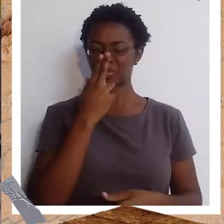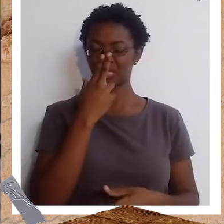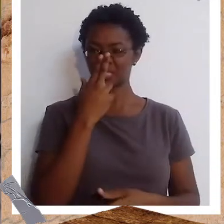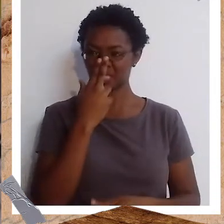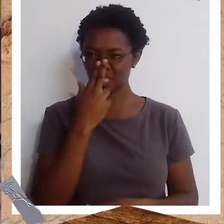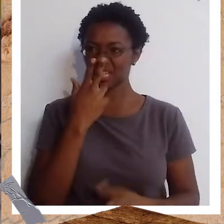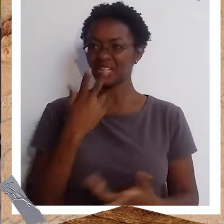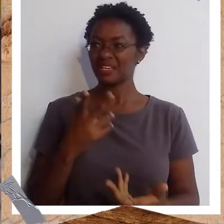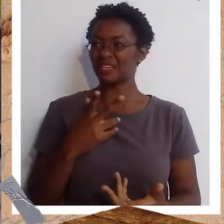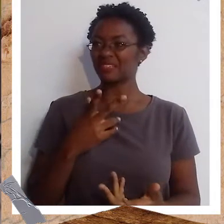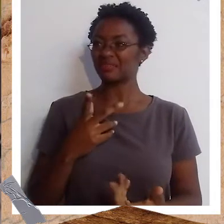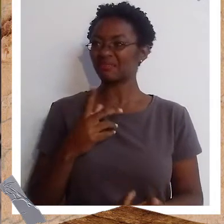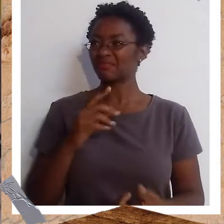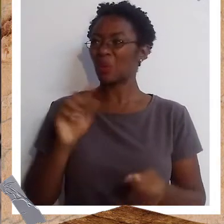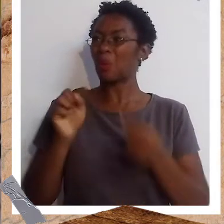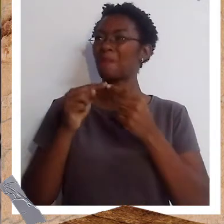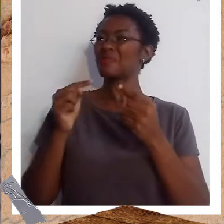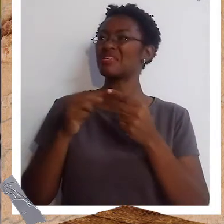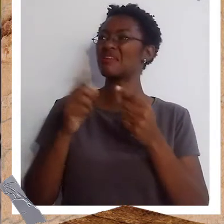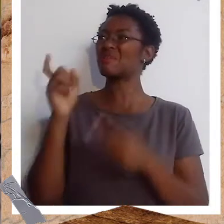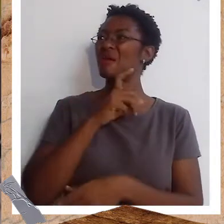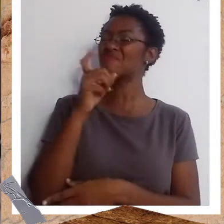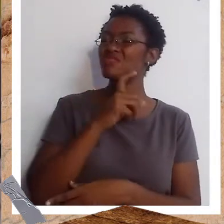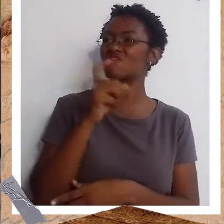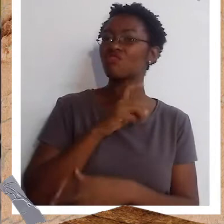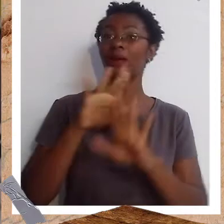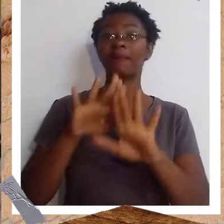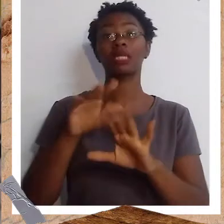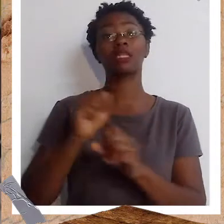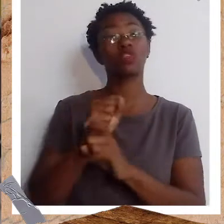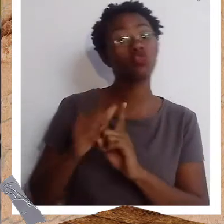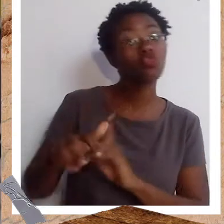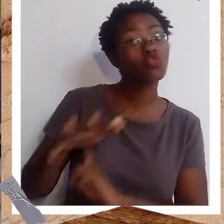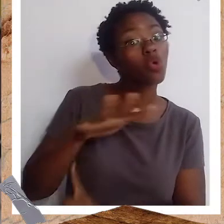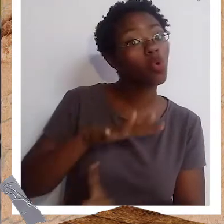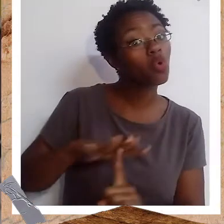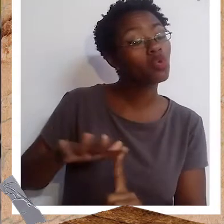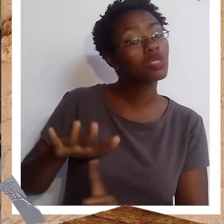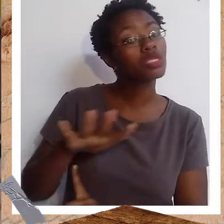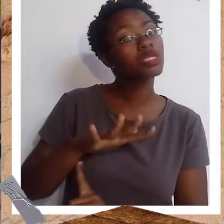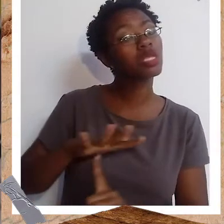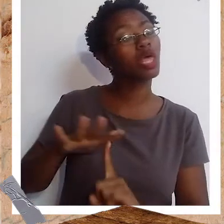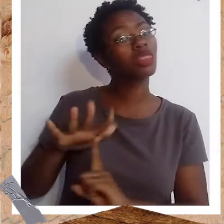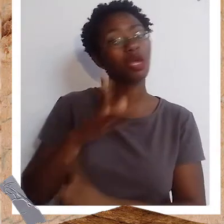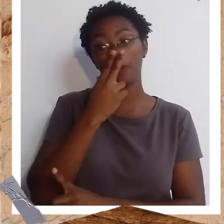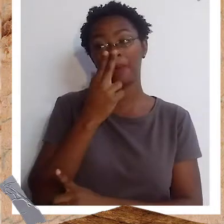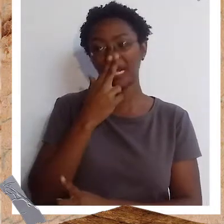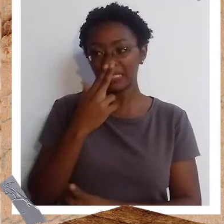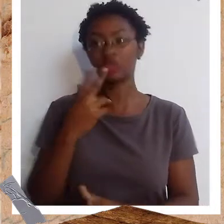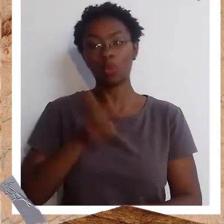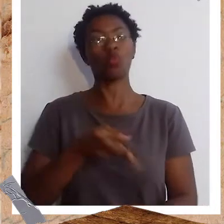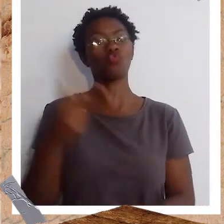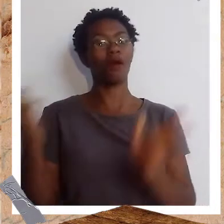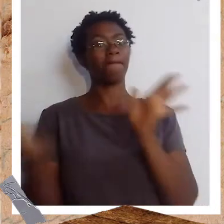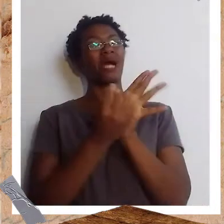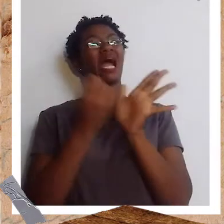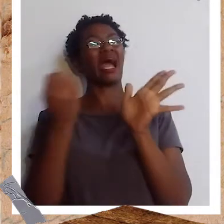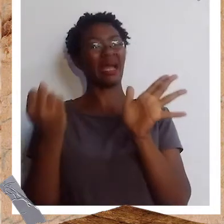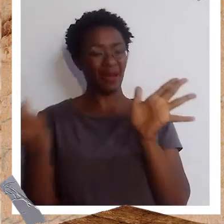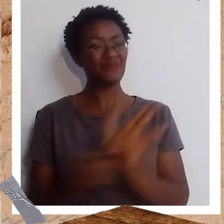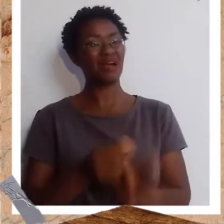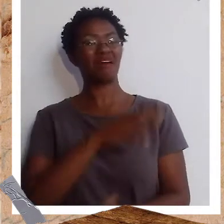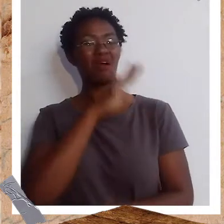Hélio, mas, por outro lado, a sociedade a mantinha num estigma, né? Numa